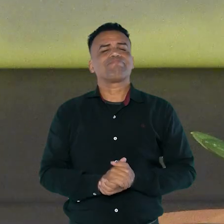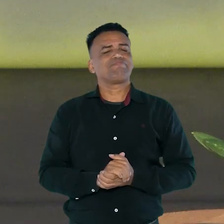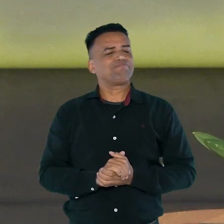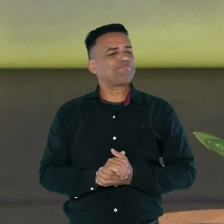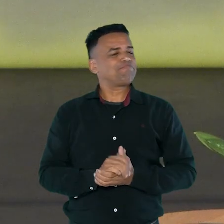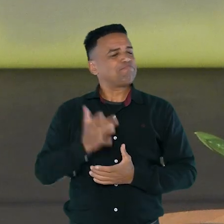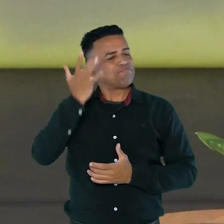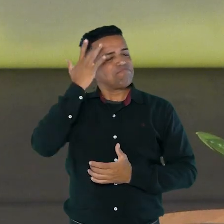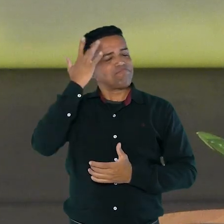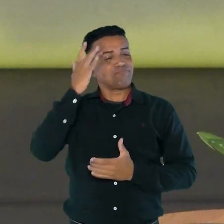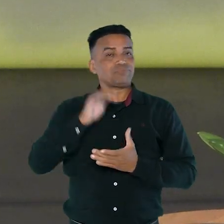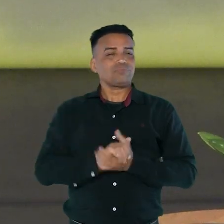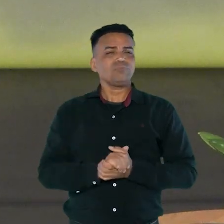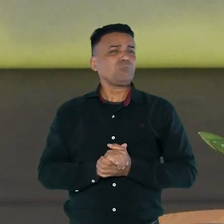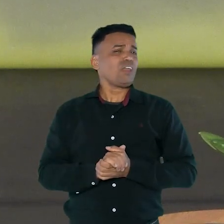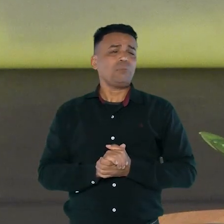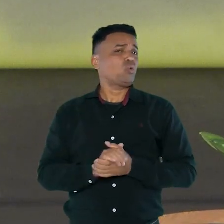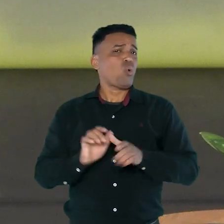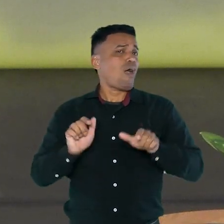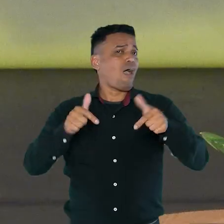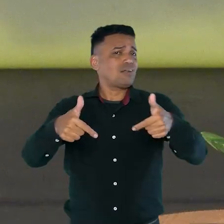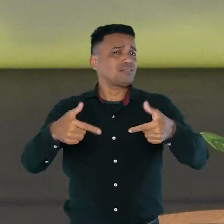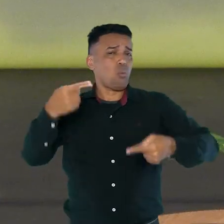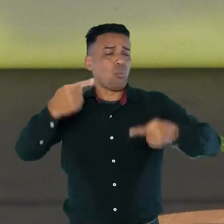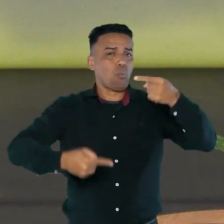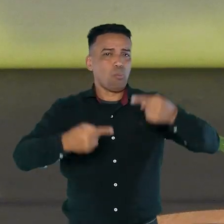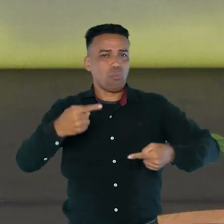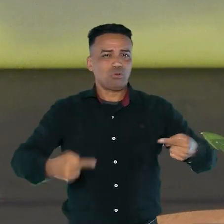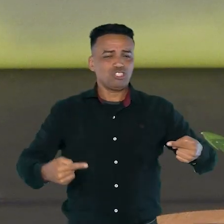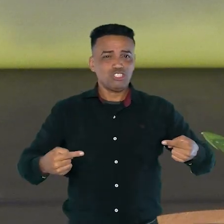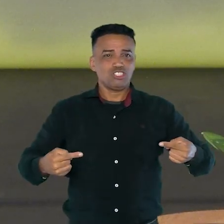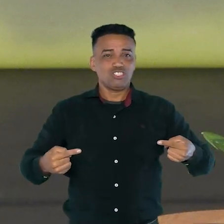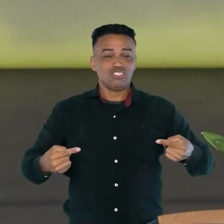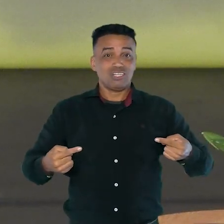começar a entrar um pouco mais no fazer político de vocês, né? Que é